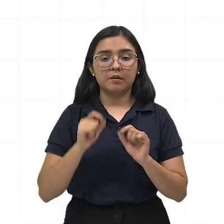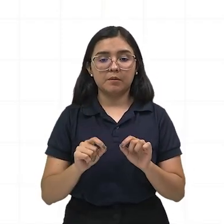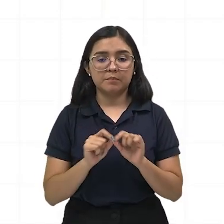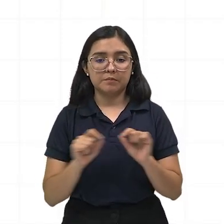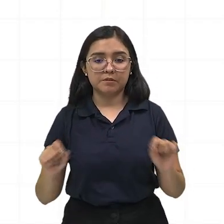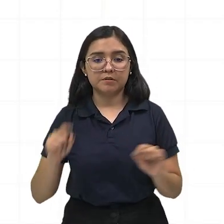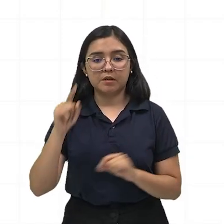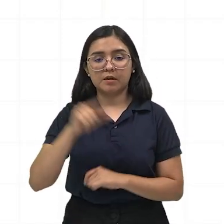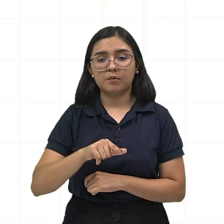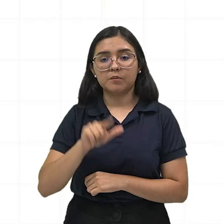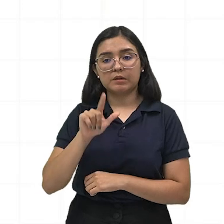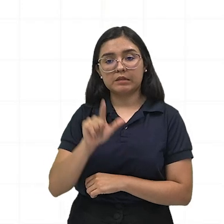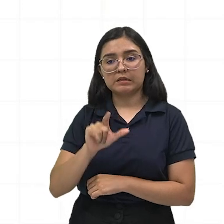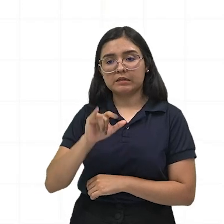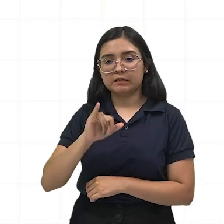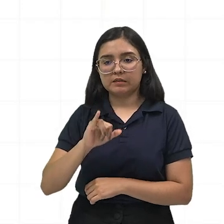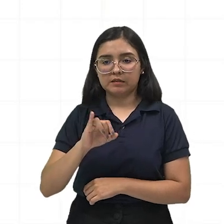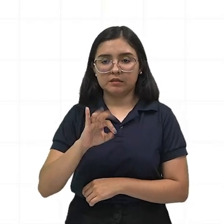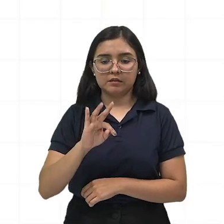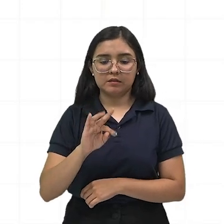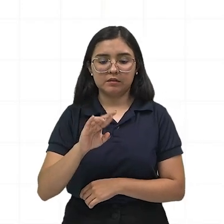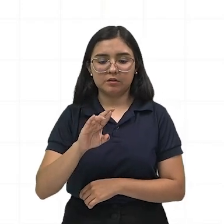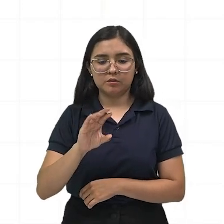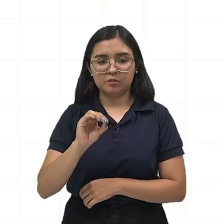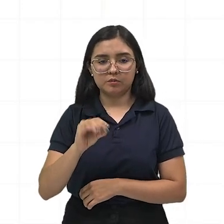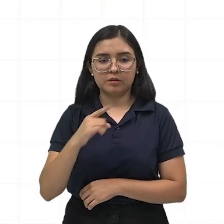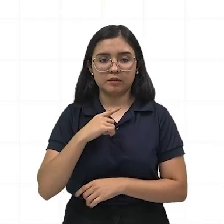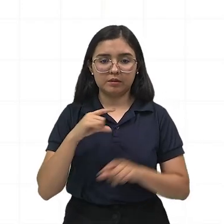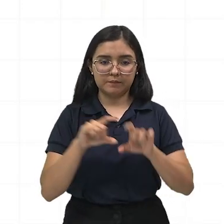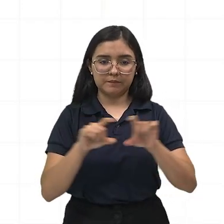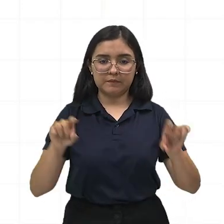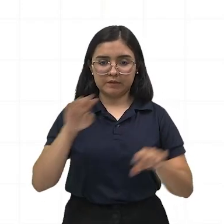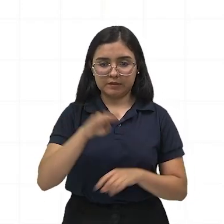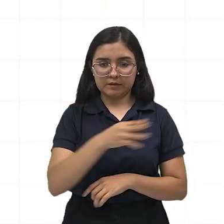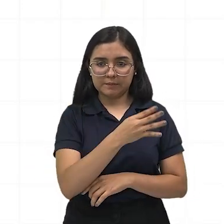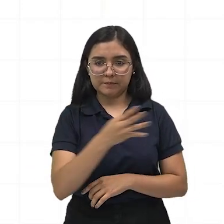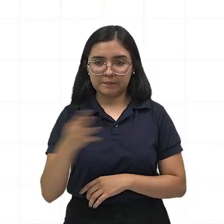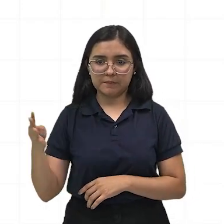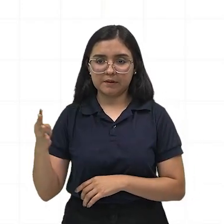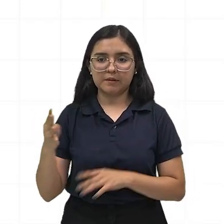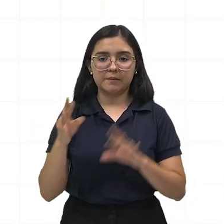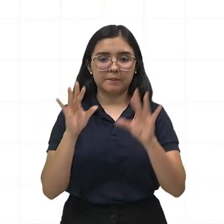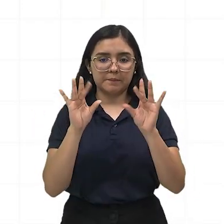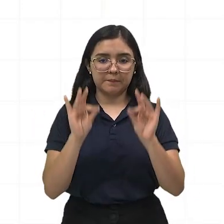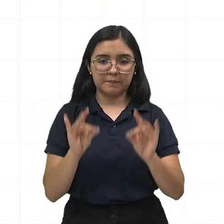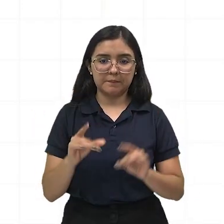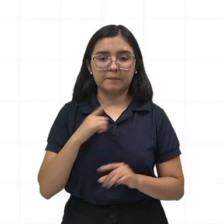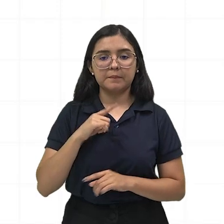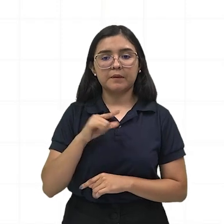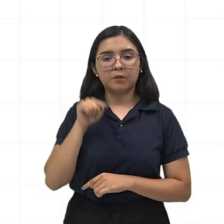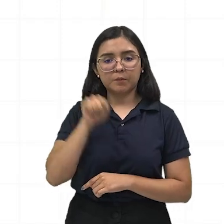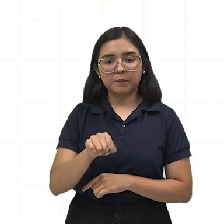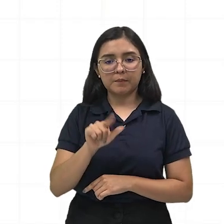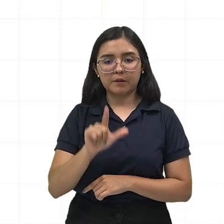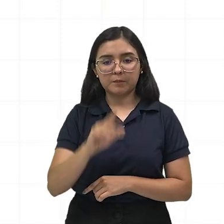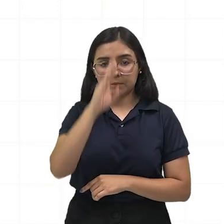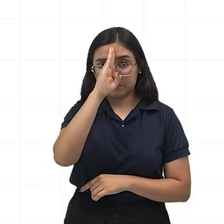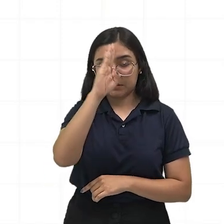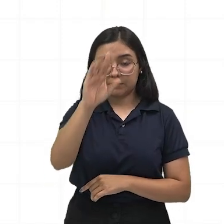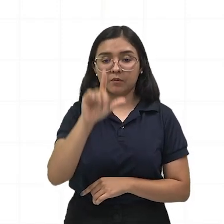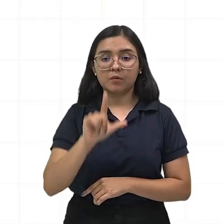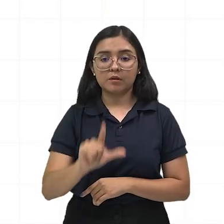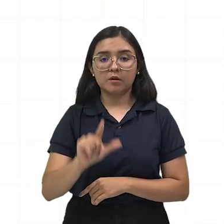capacidade é o litro. E aí nós temos aqui a tabelinha. Bem no meio nós temos, então, a unidade de